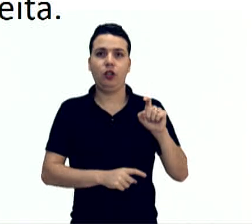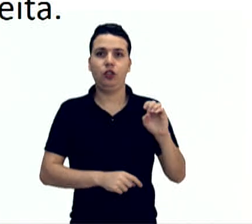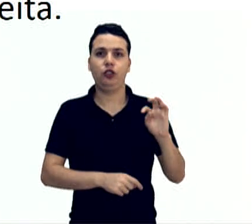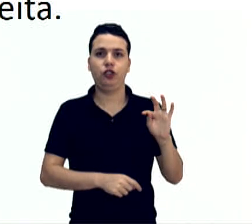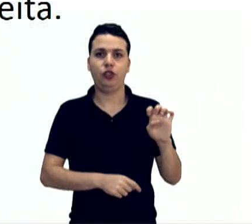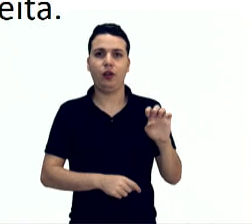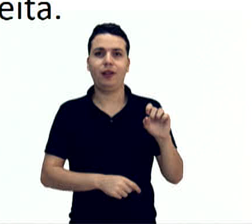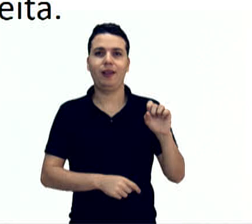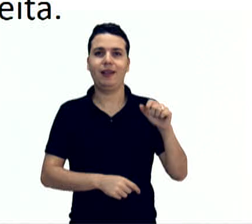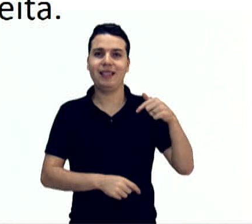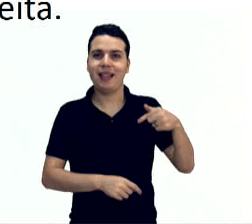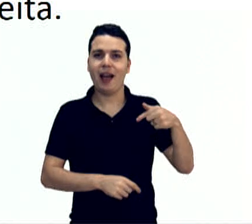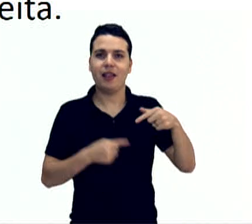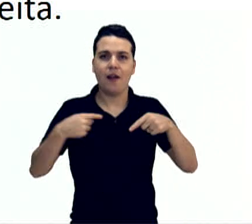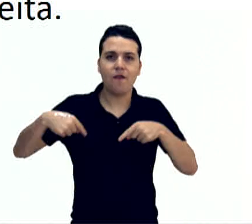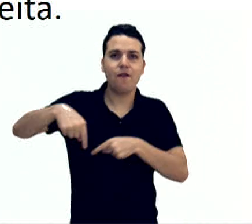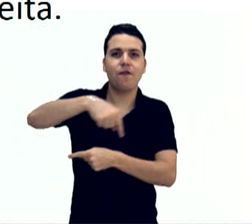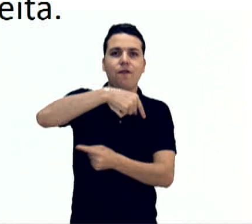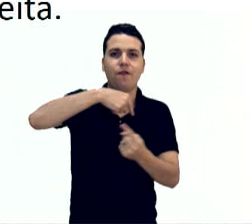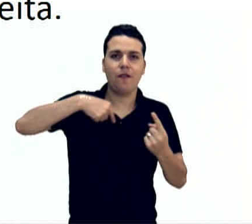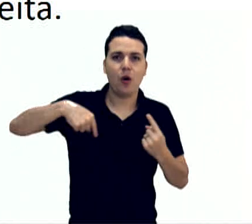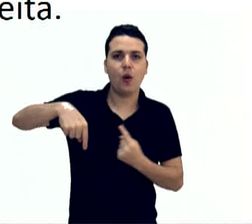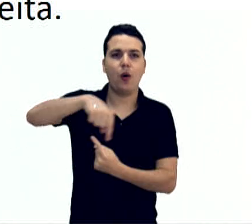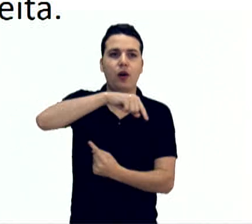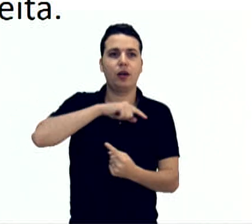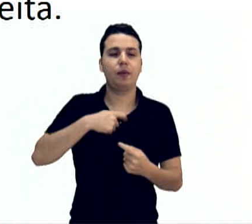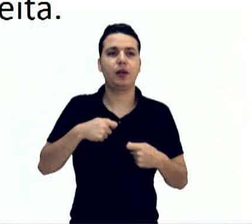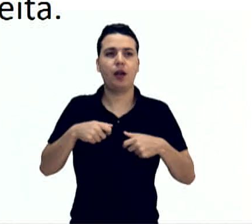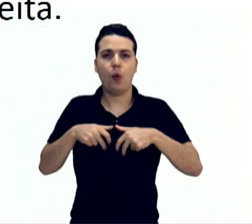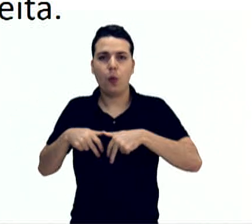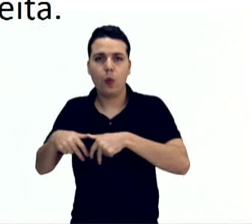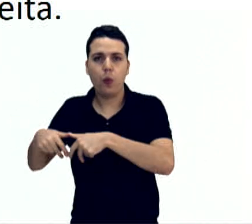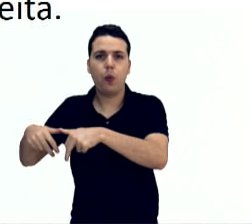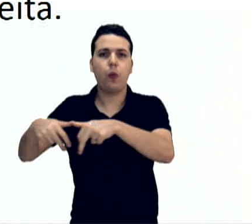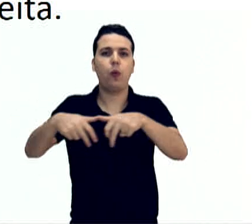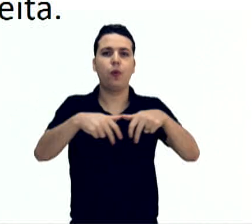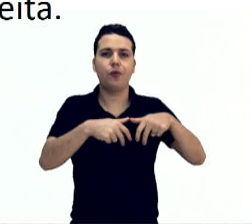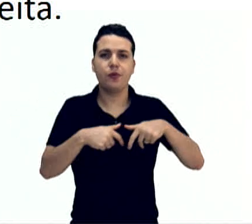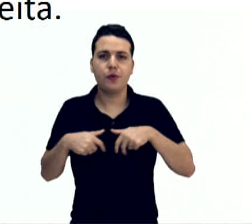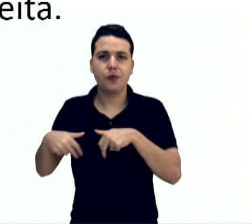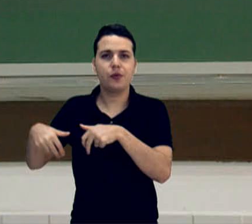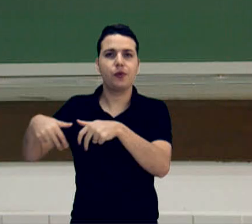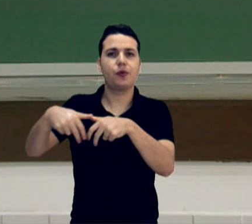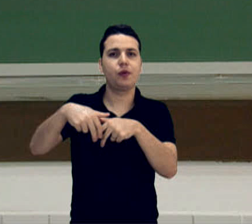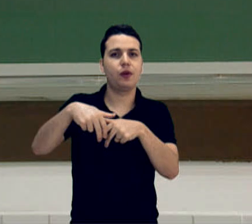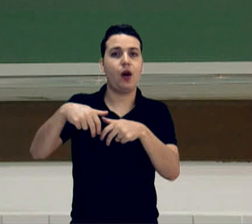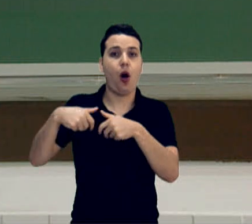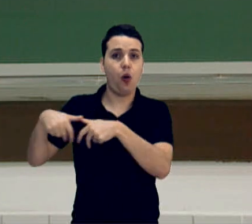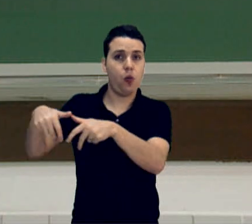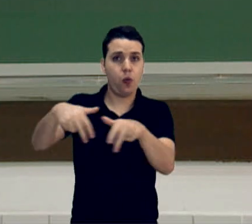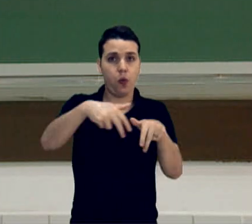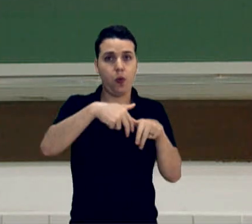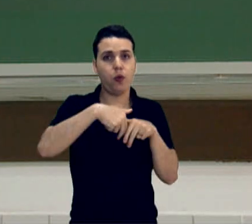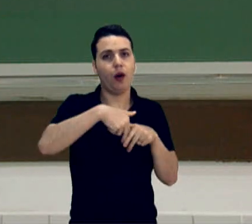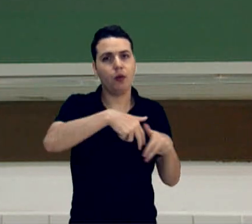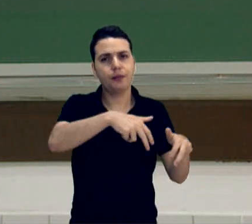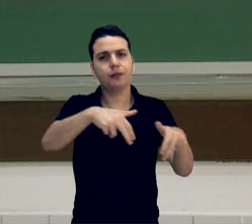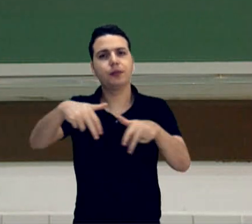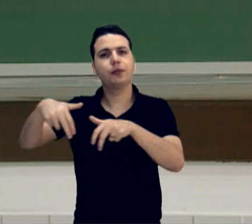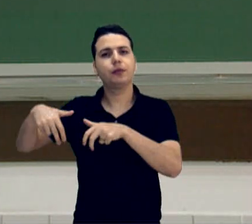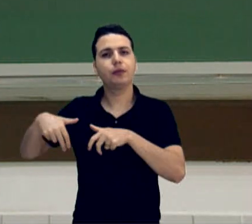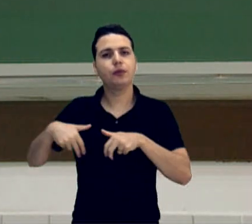pelo salão, bailando primeiro em uma direção, depois na outra contrária, senão fica tonto, né?